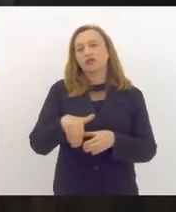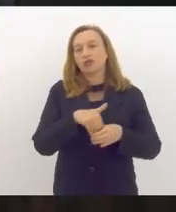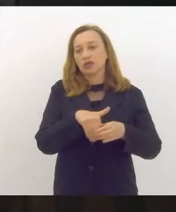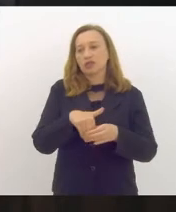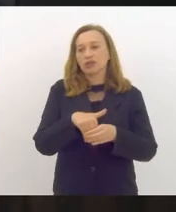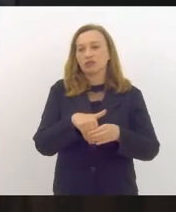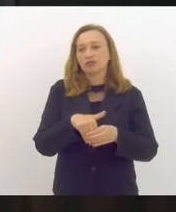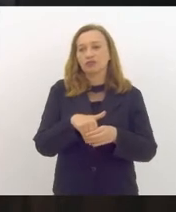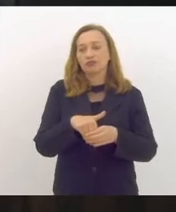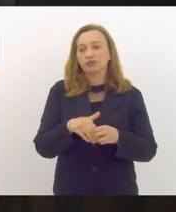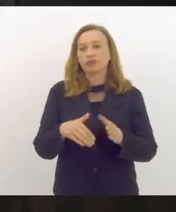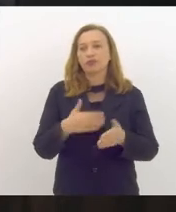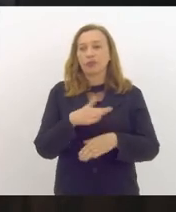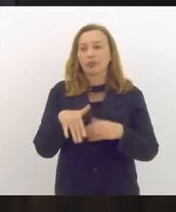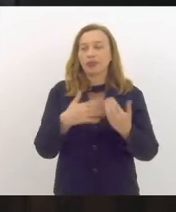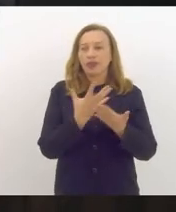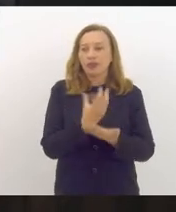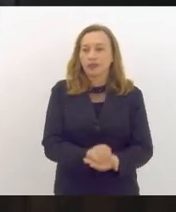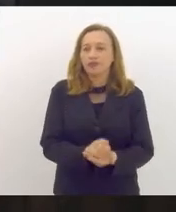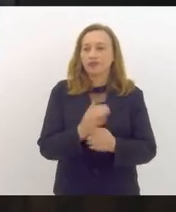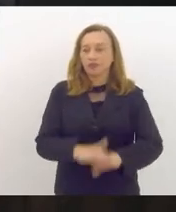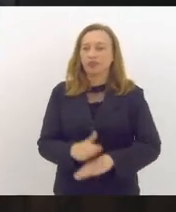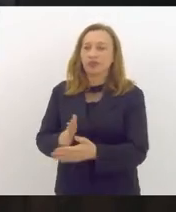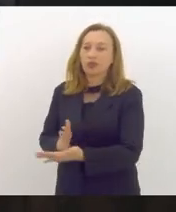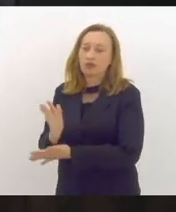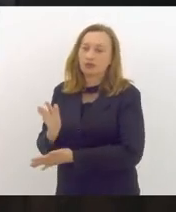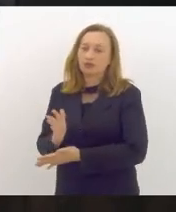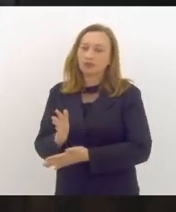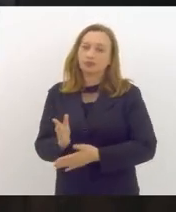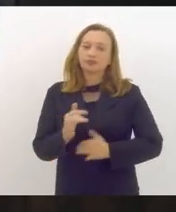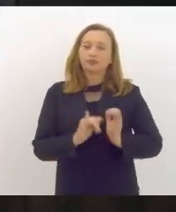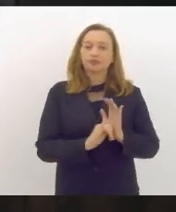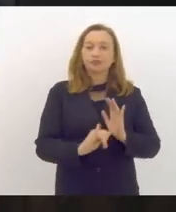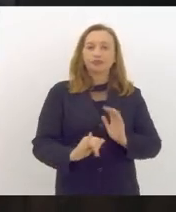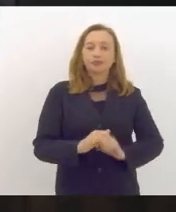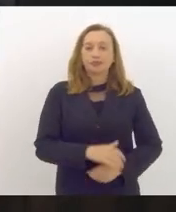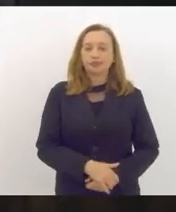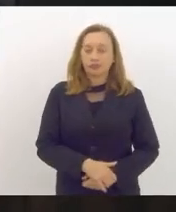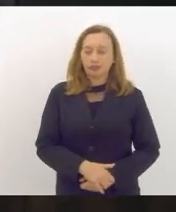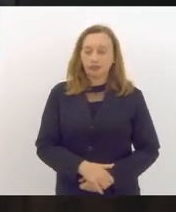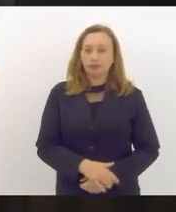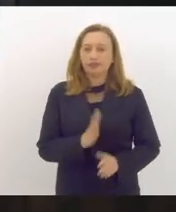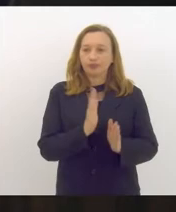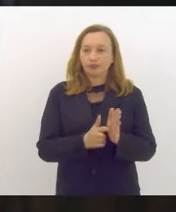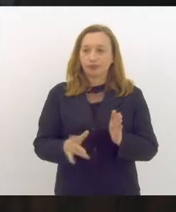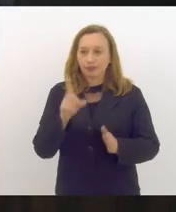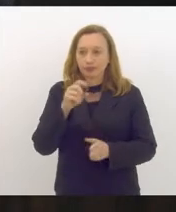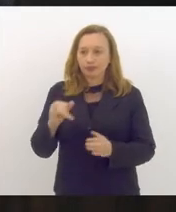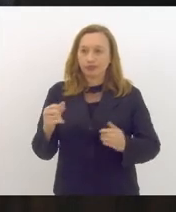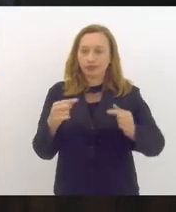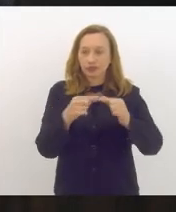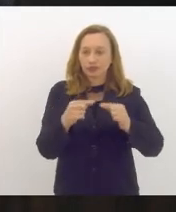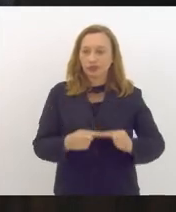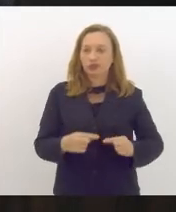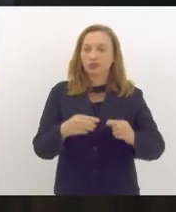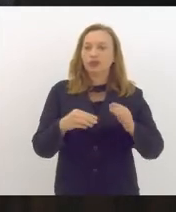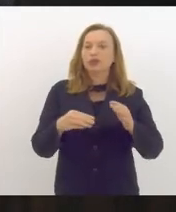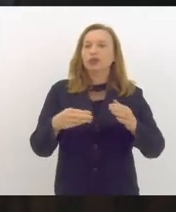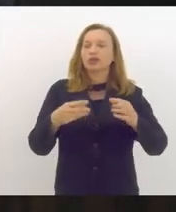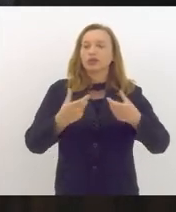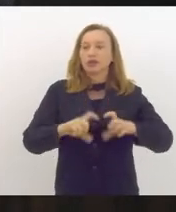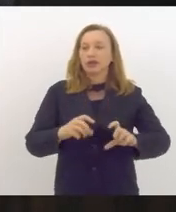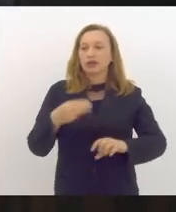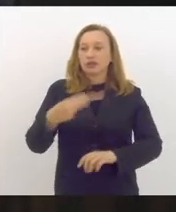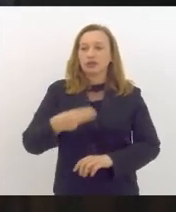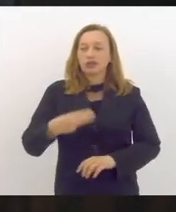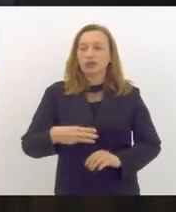Em votação, os senhores que aprovam, permaneçam como estão, aprovado, vai à publicação. Incluído na ordem do dia, de acordo com o parágrafo 3º do artigo 47 do